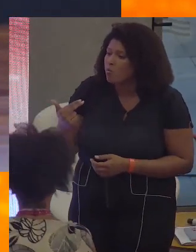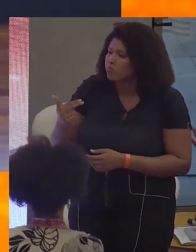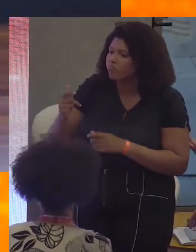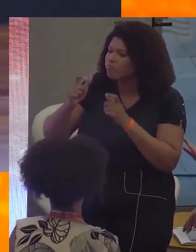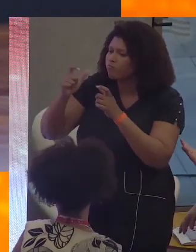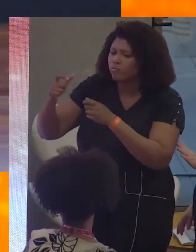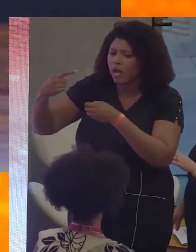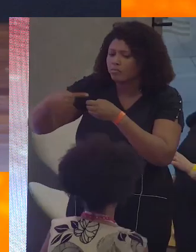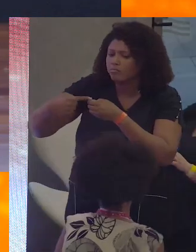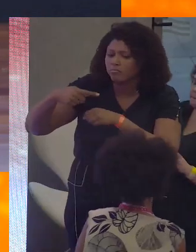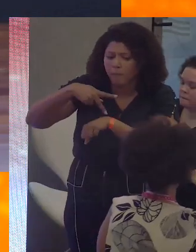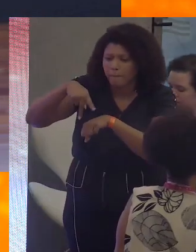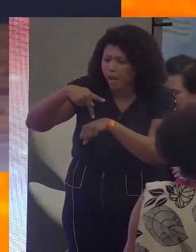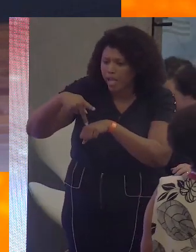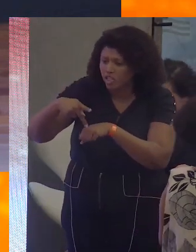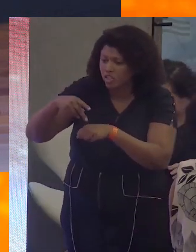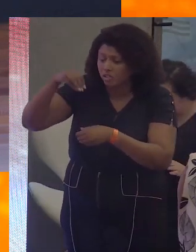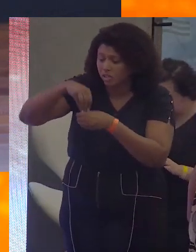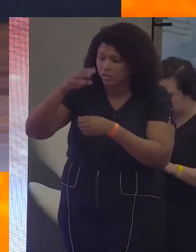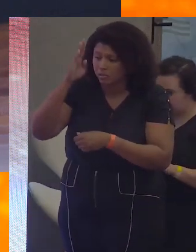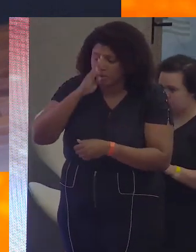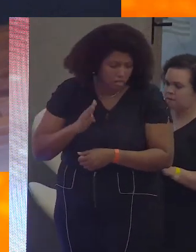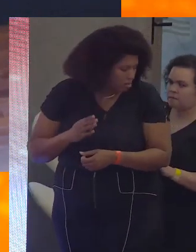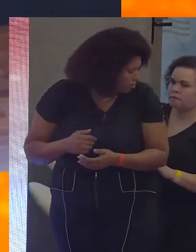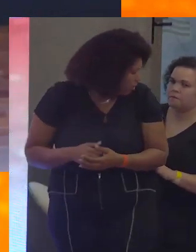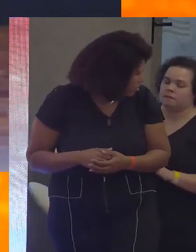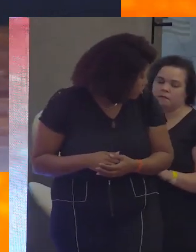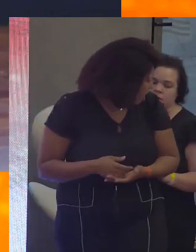como existe nutrição no Brasil.